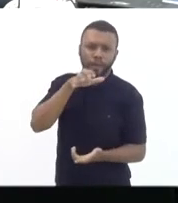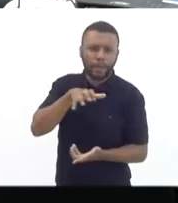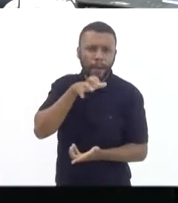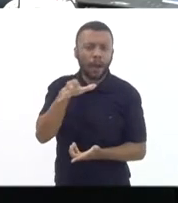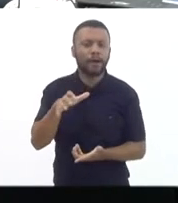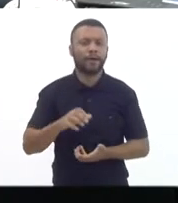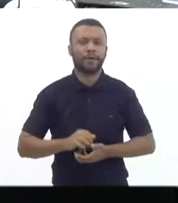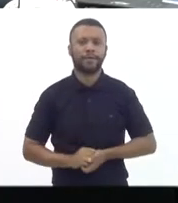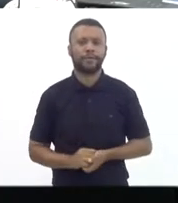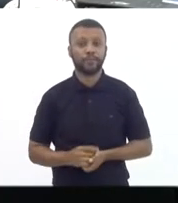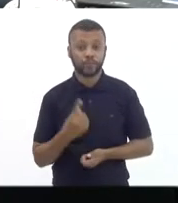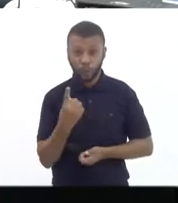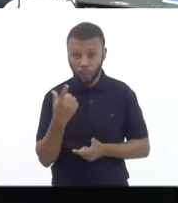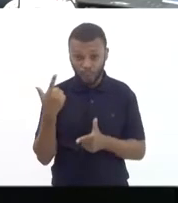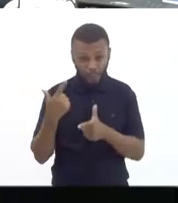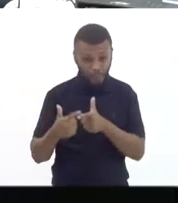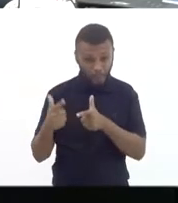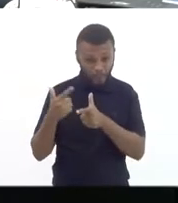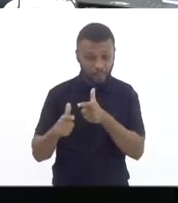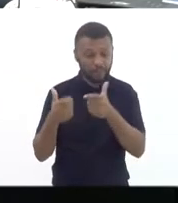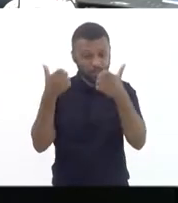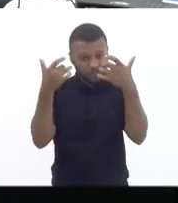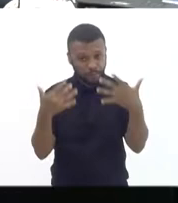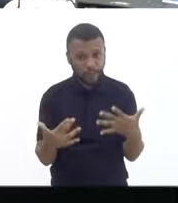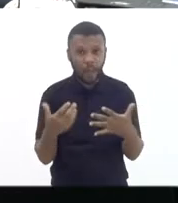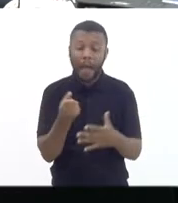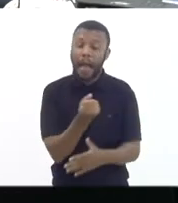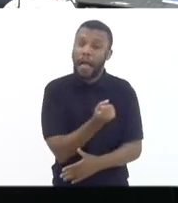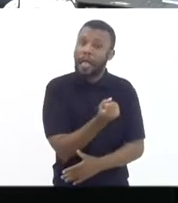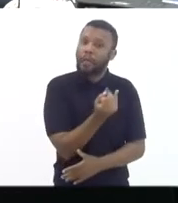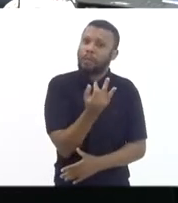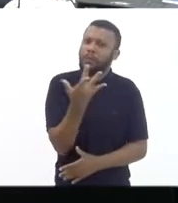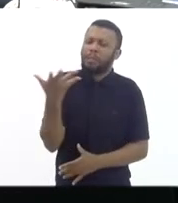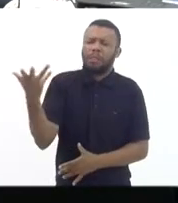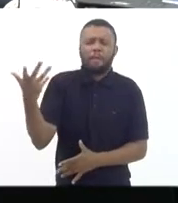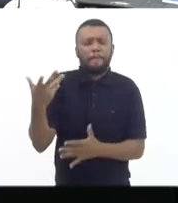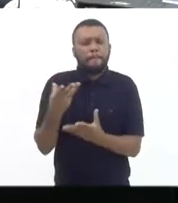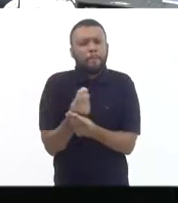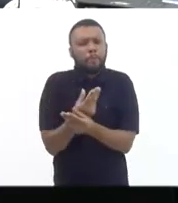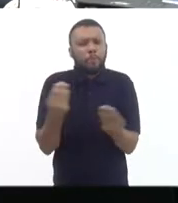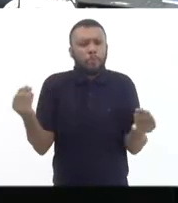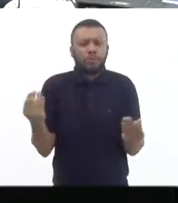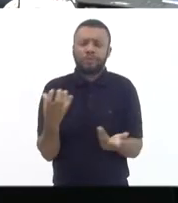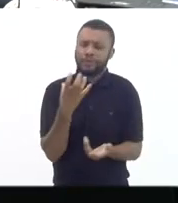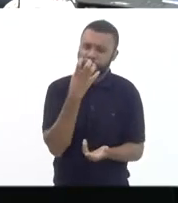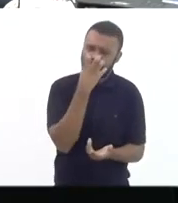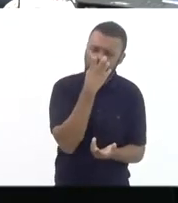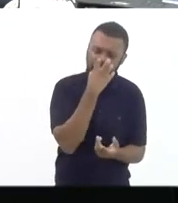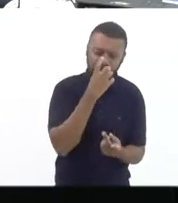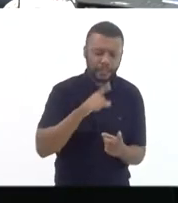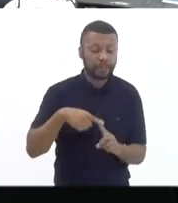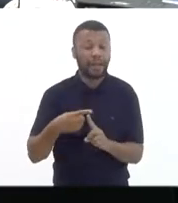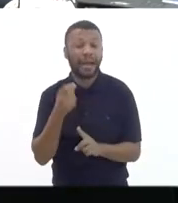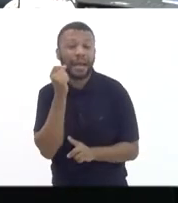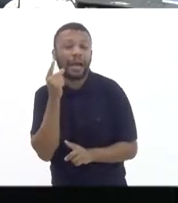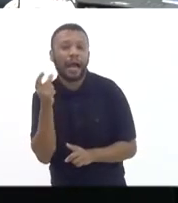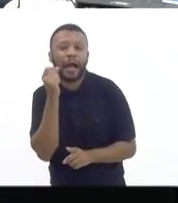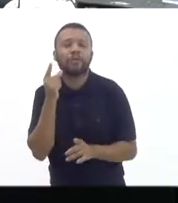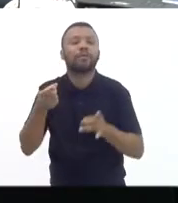uma das questões levantadas é um número enorme de cães e gatos abandonados.